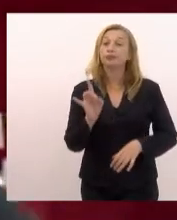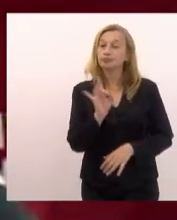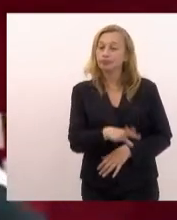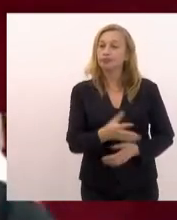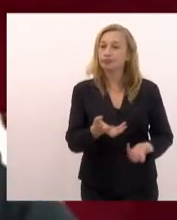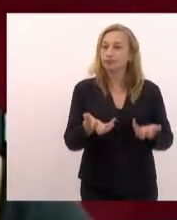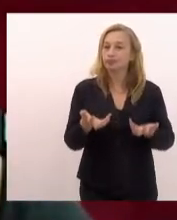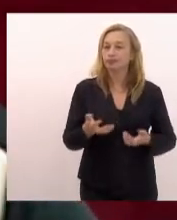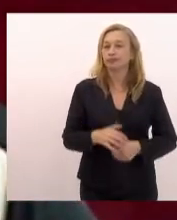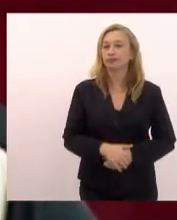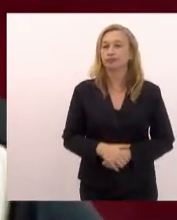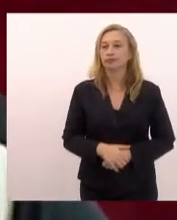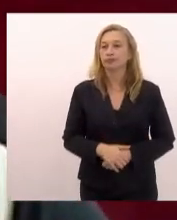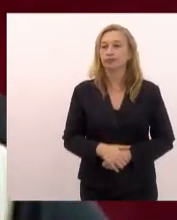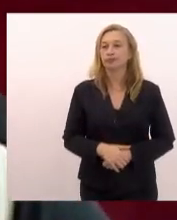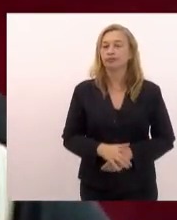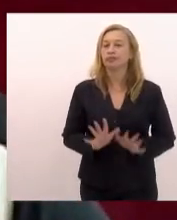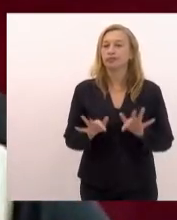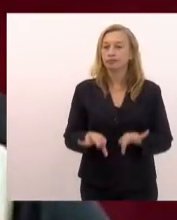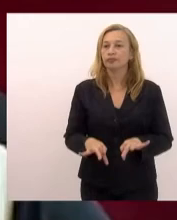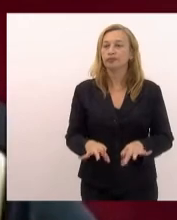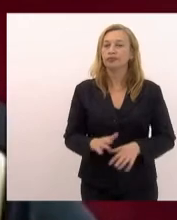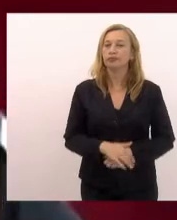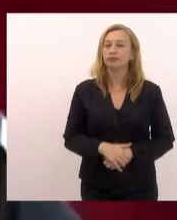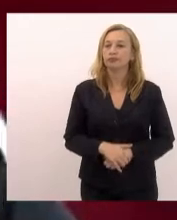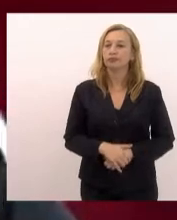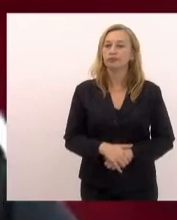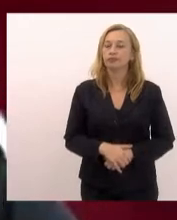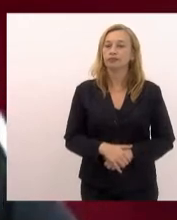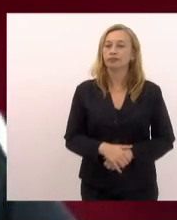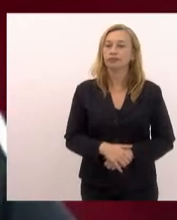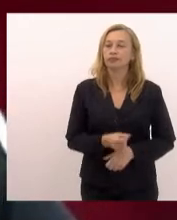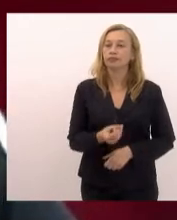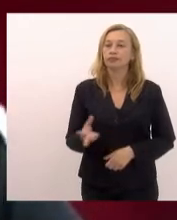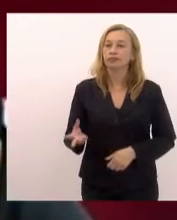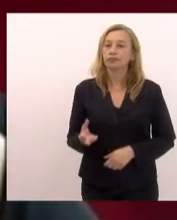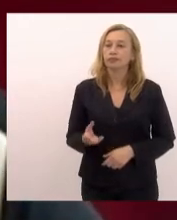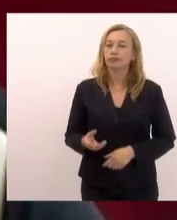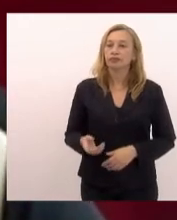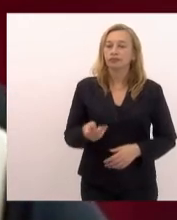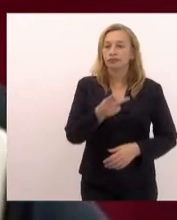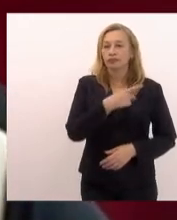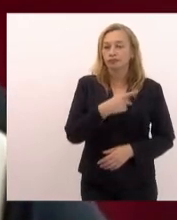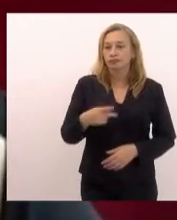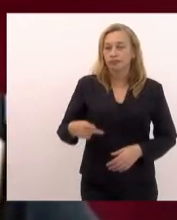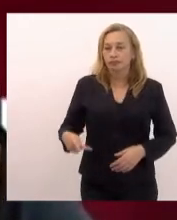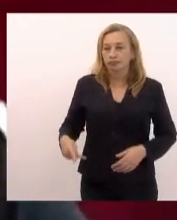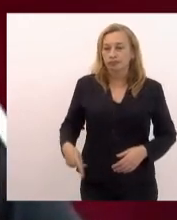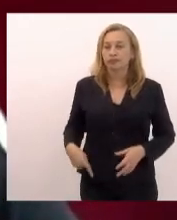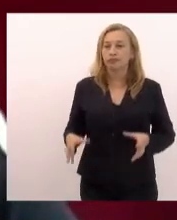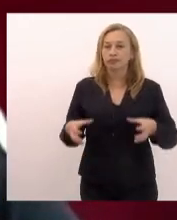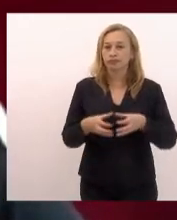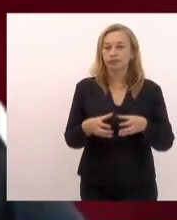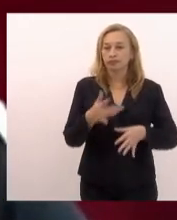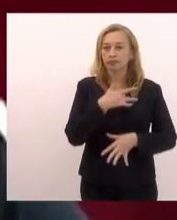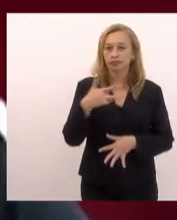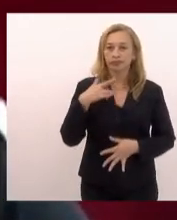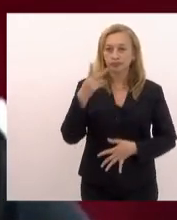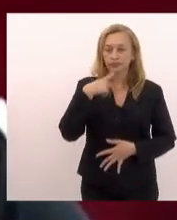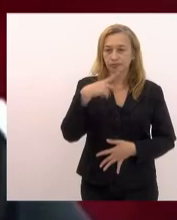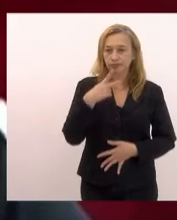eu quero encerrar aqui falando enquanto presidente da Comissão de Saúde, né, para dizer